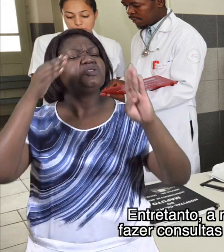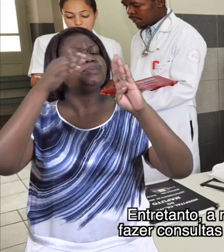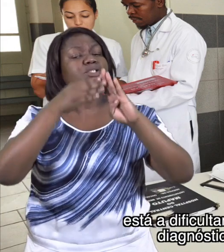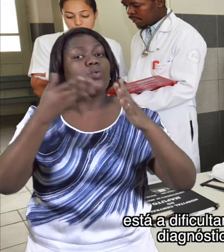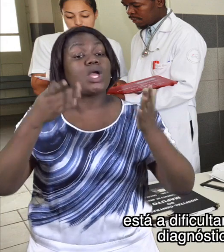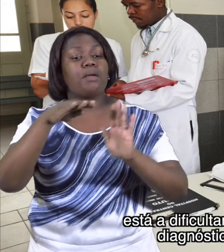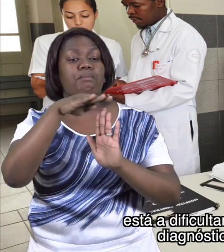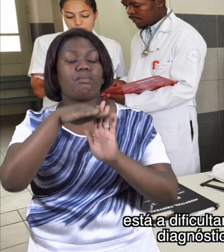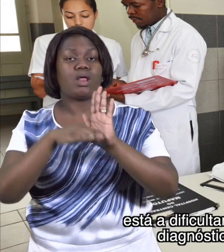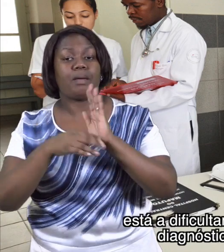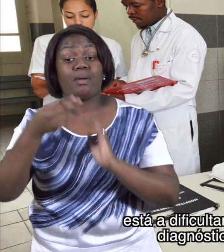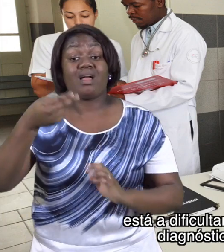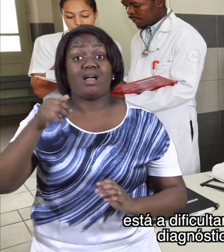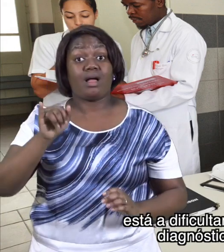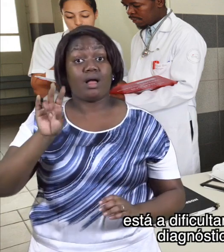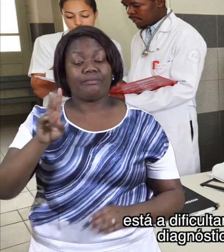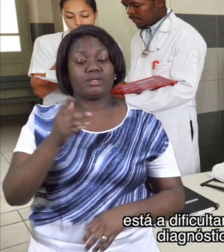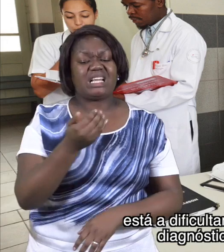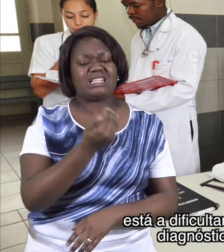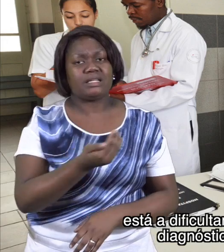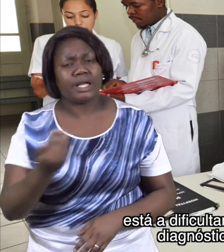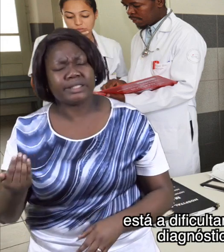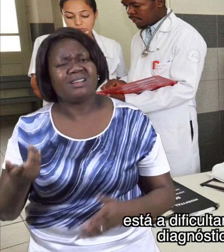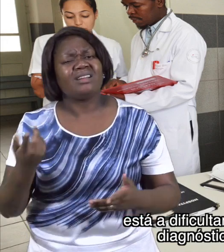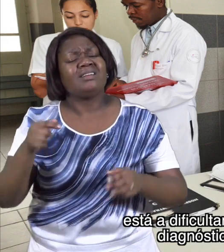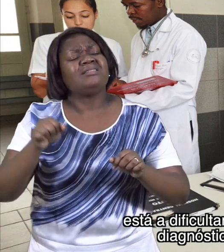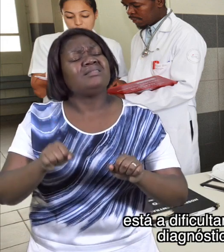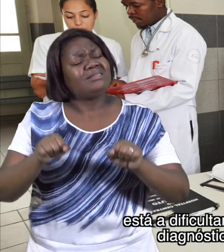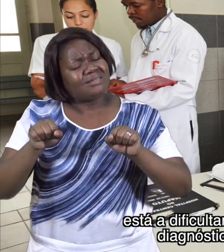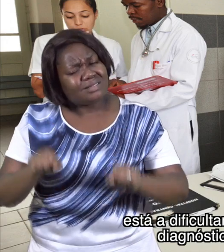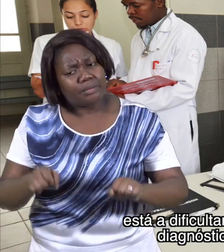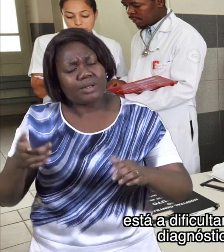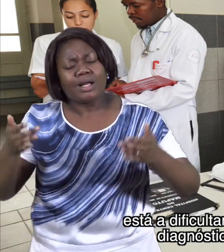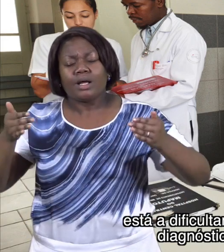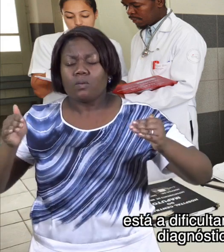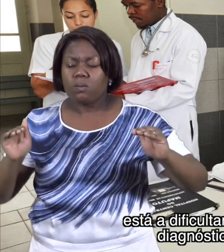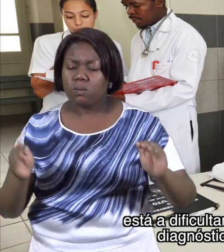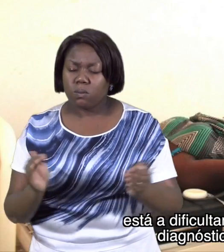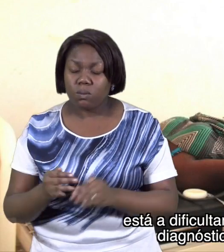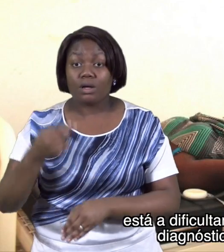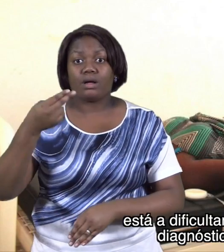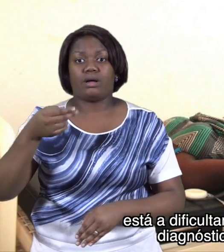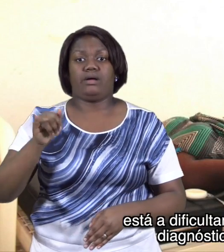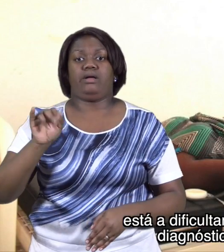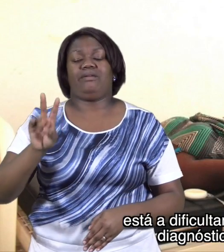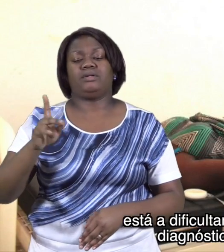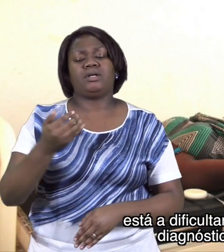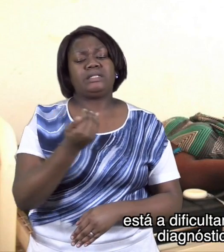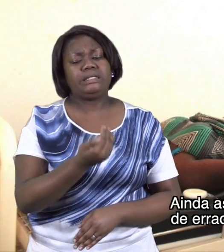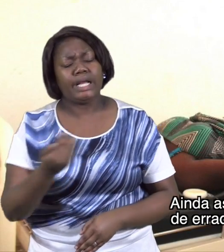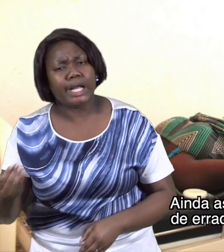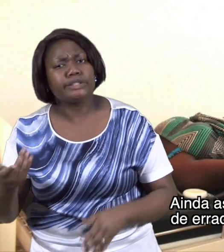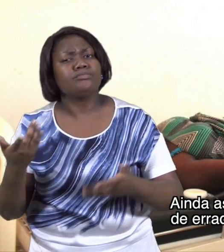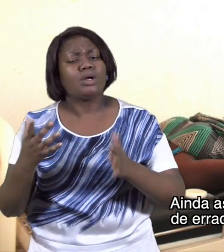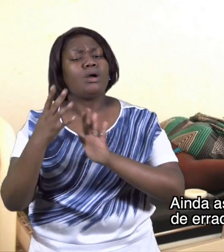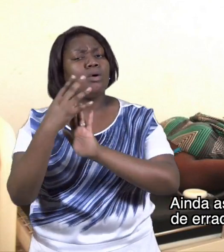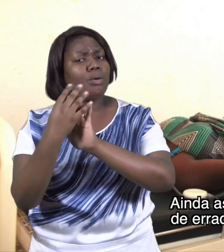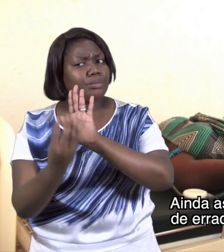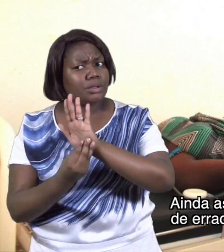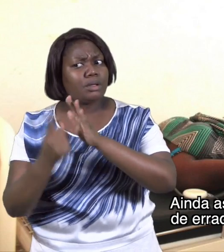moçambicanas está a dificultar o processo do Programa Nacional de Diagnóstico Precoce do HIV nas crianças.